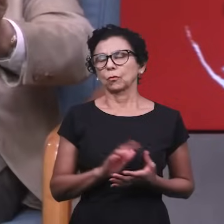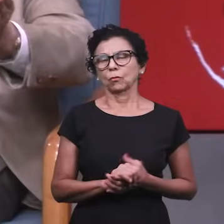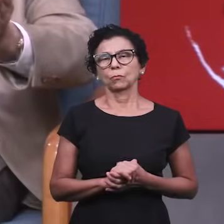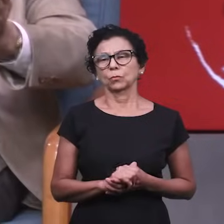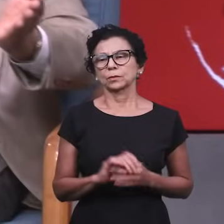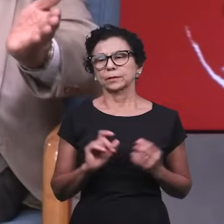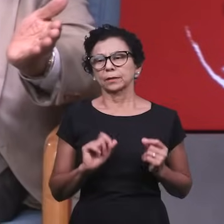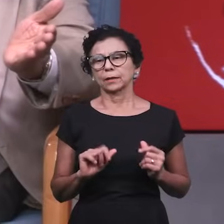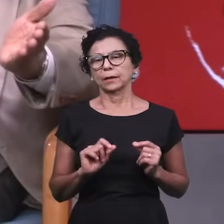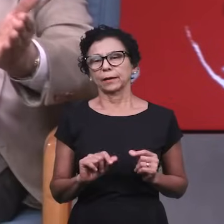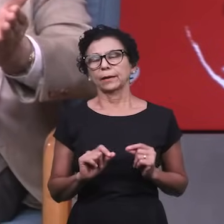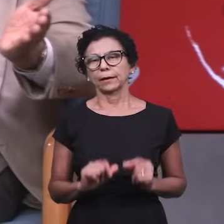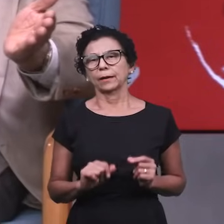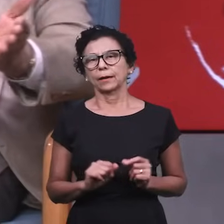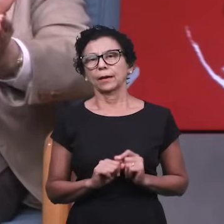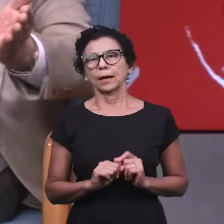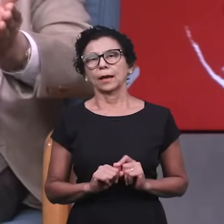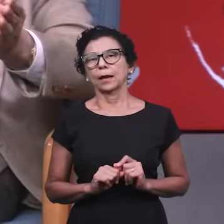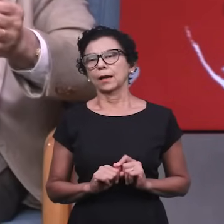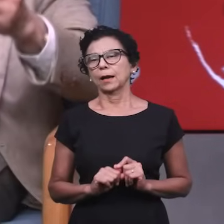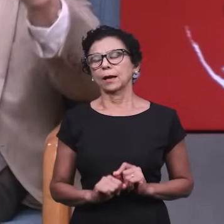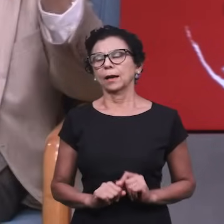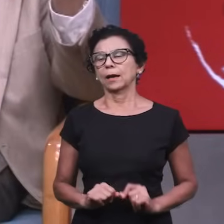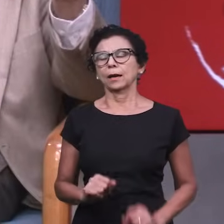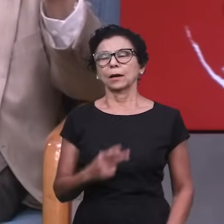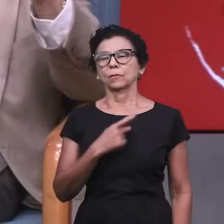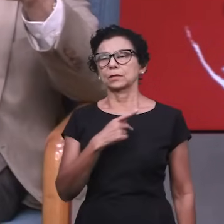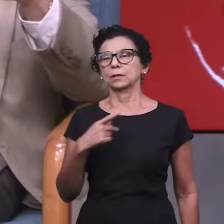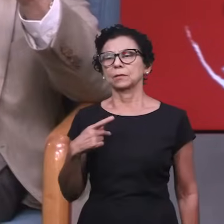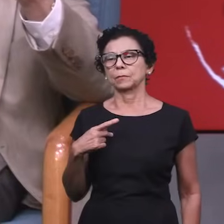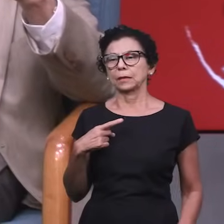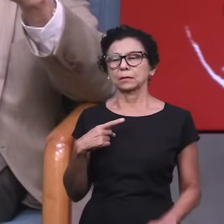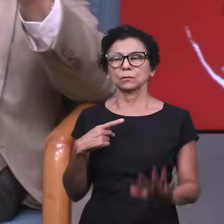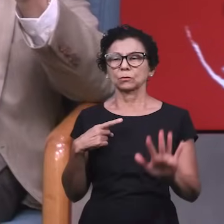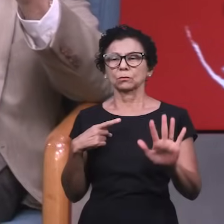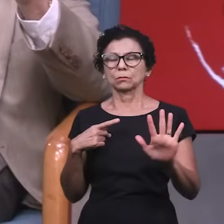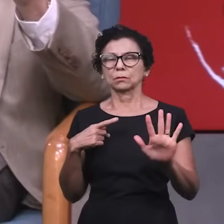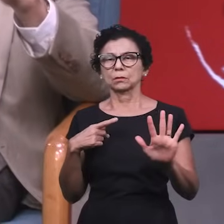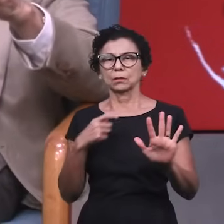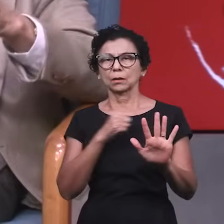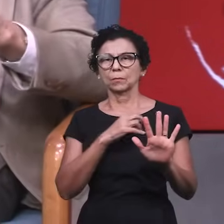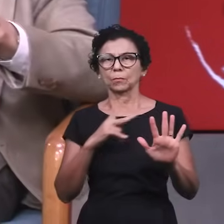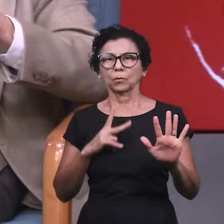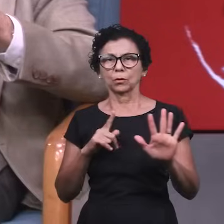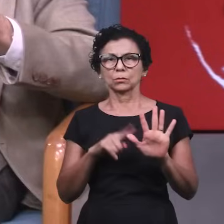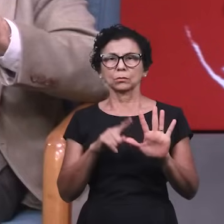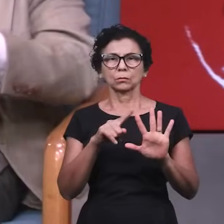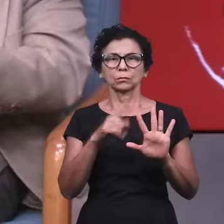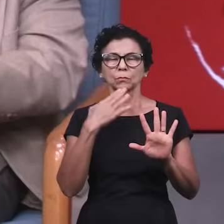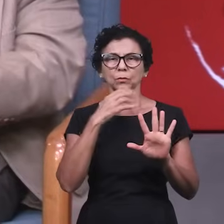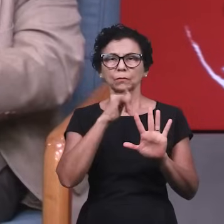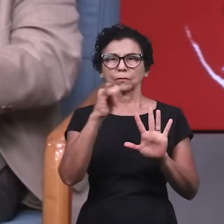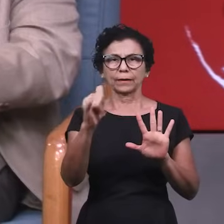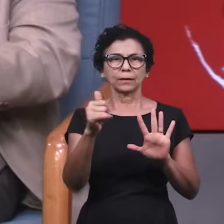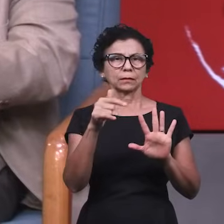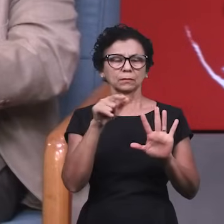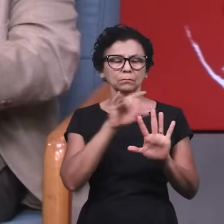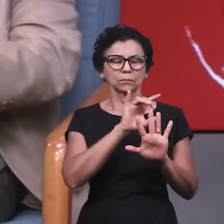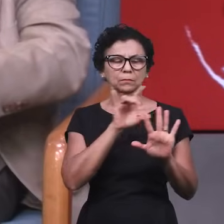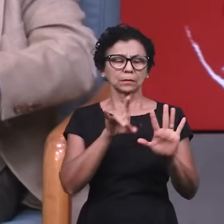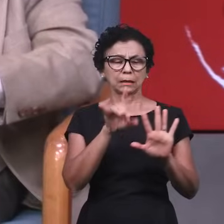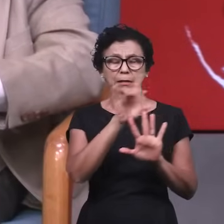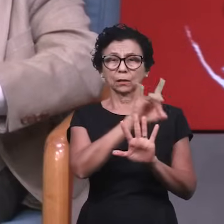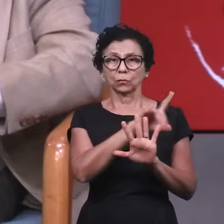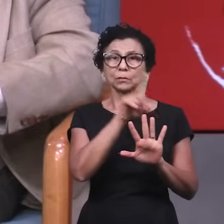nominar o título do pastor ou tal, seja apóstolo, seja profeta, seja, mas